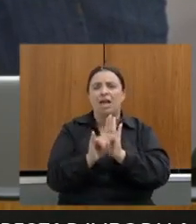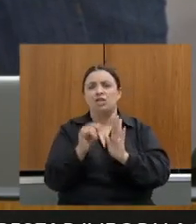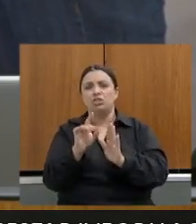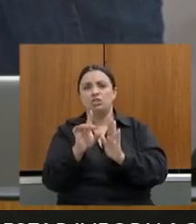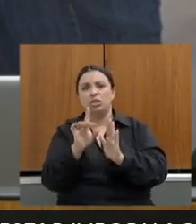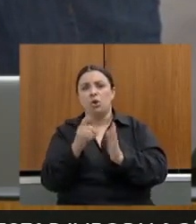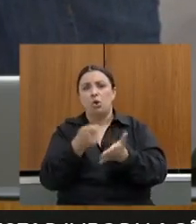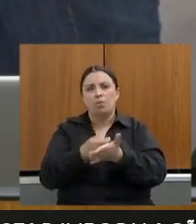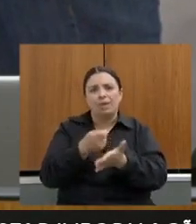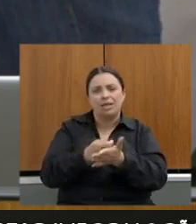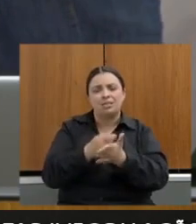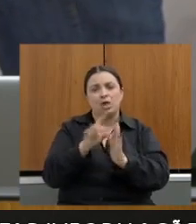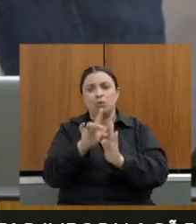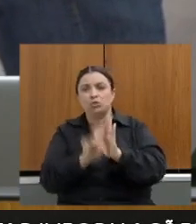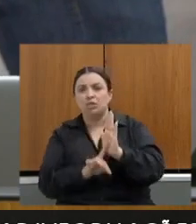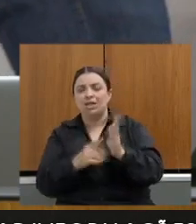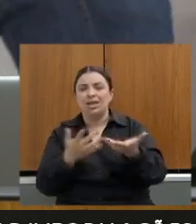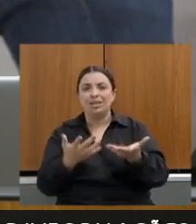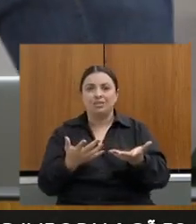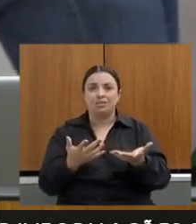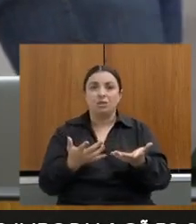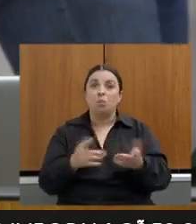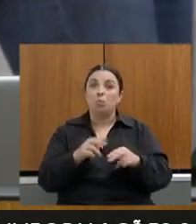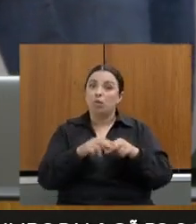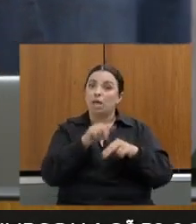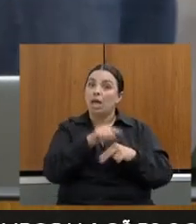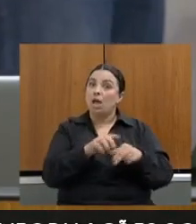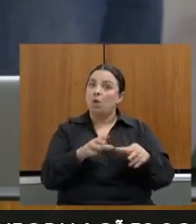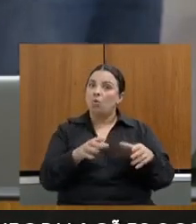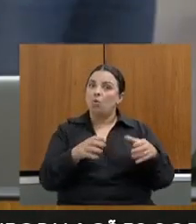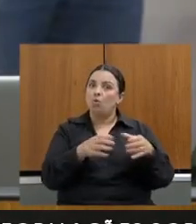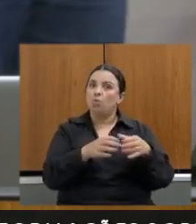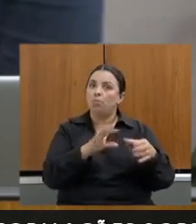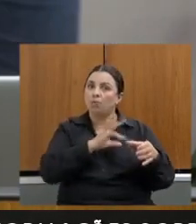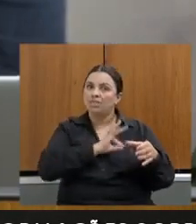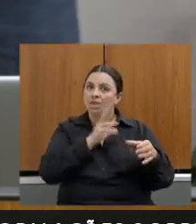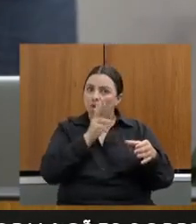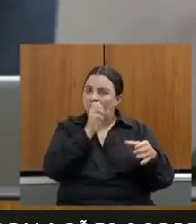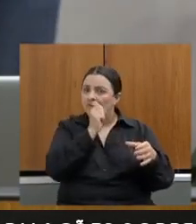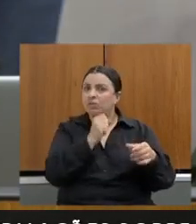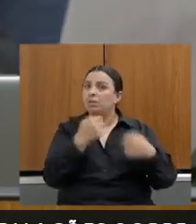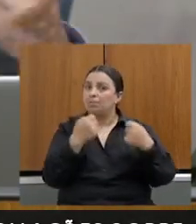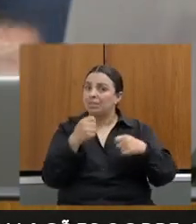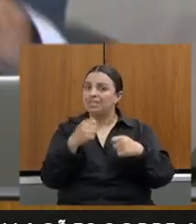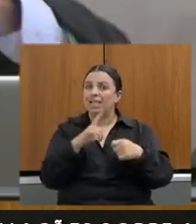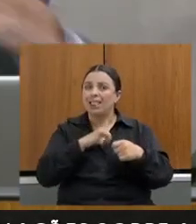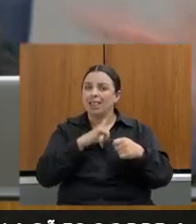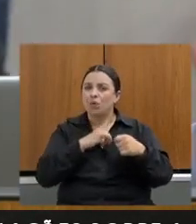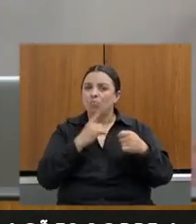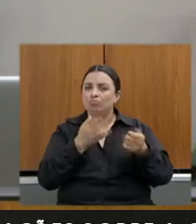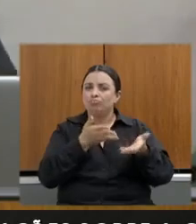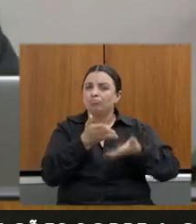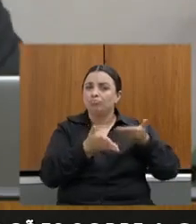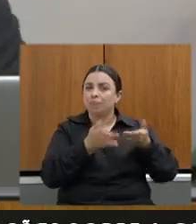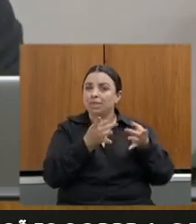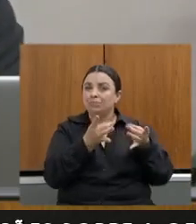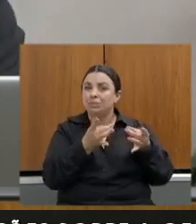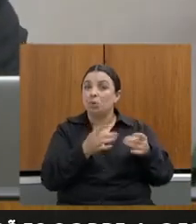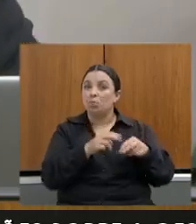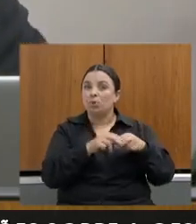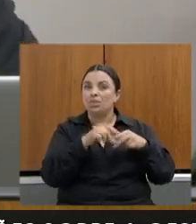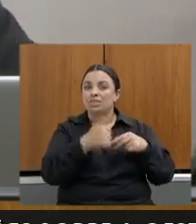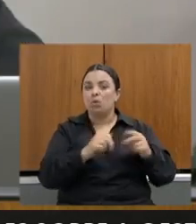é porque é uma força policial o que tem que ser tratar de forma específica eu tenho uma carreira específica